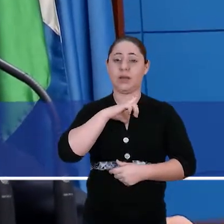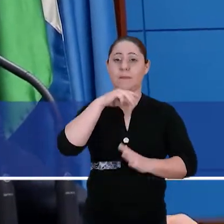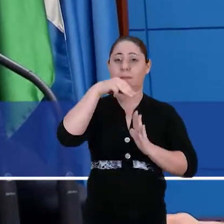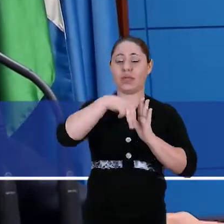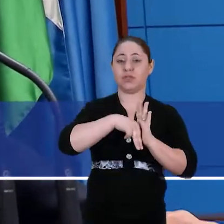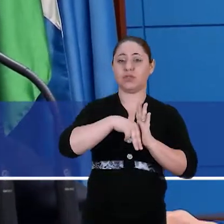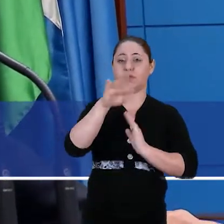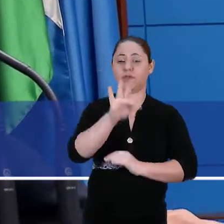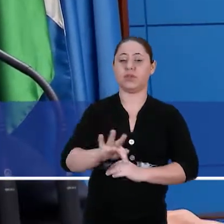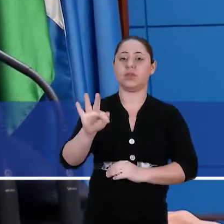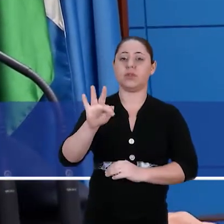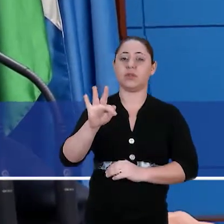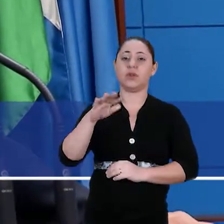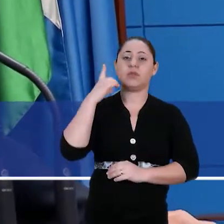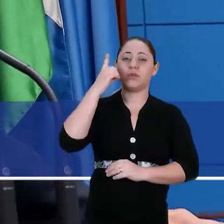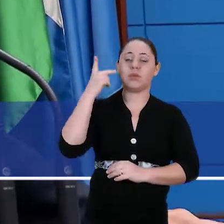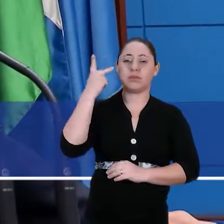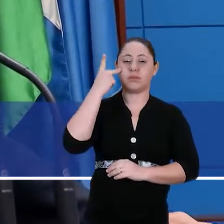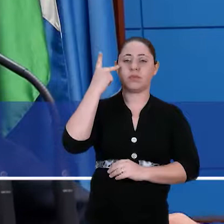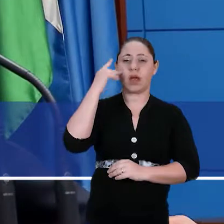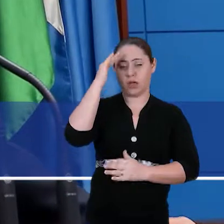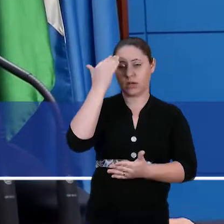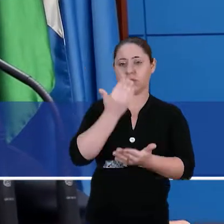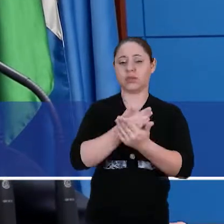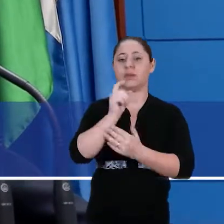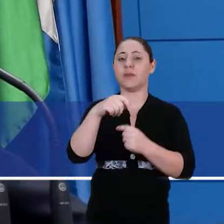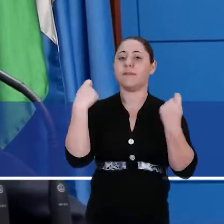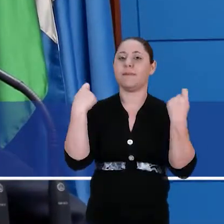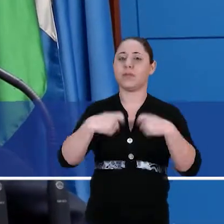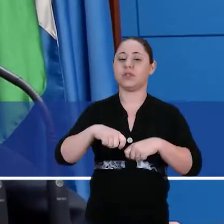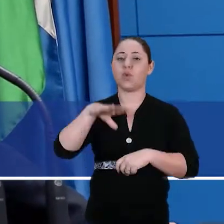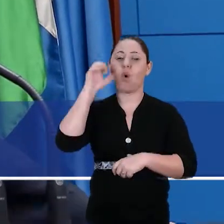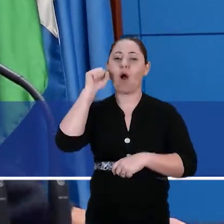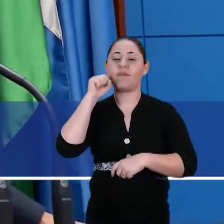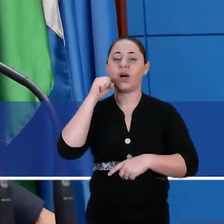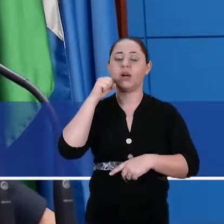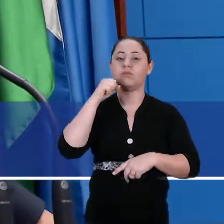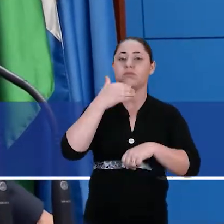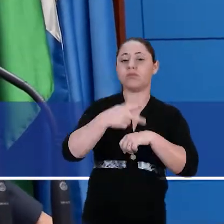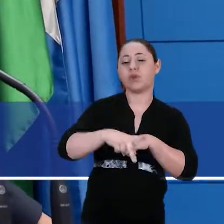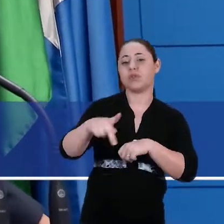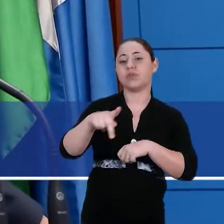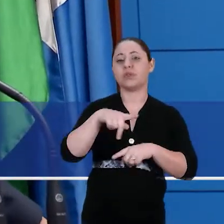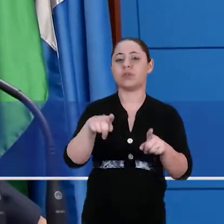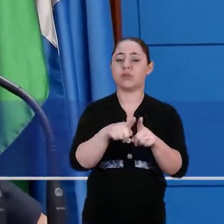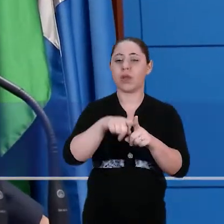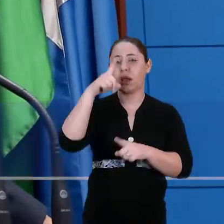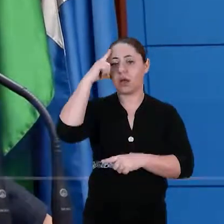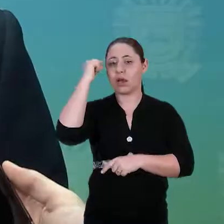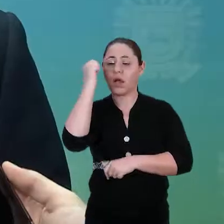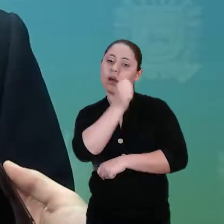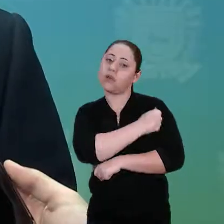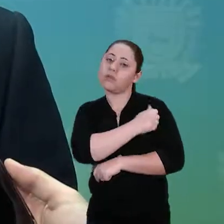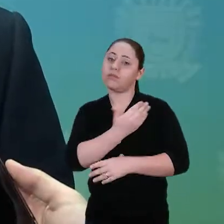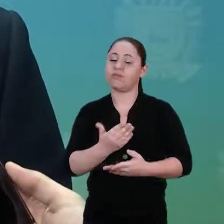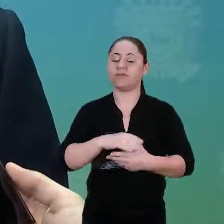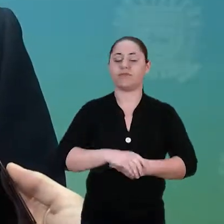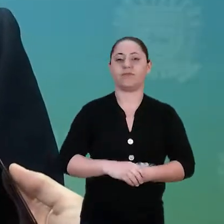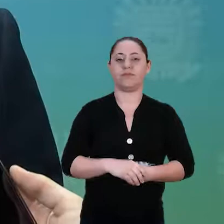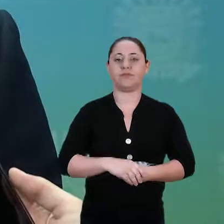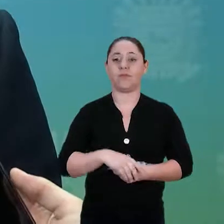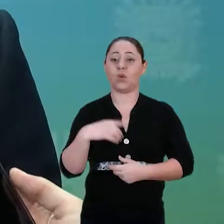medida federal, o deputado Pedro Kemp acredita que é preciso ouvir professores e acadêmicos.